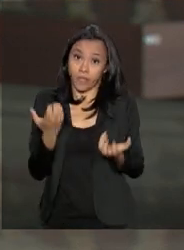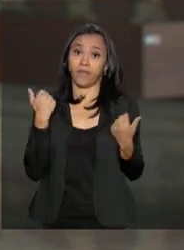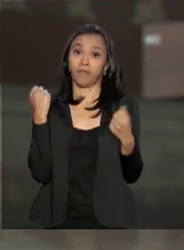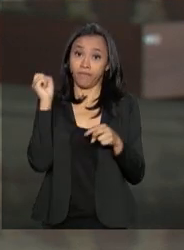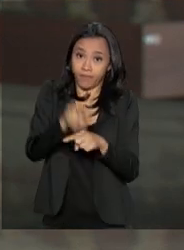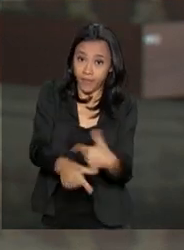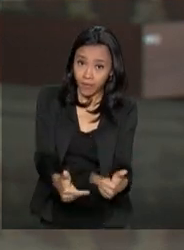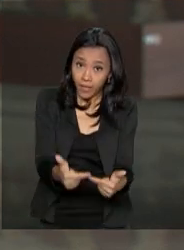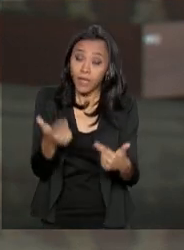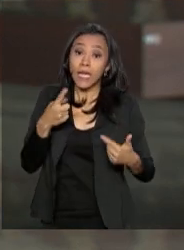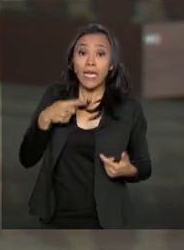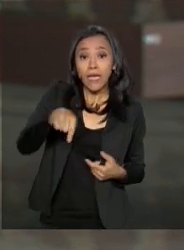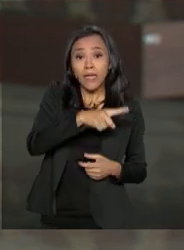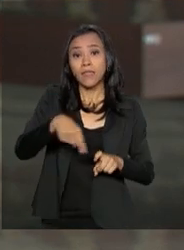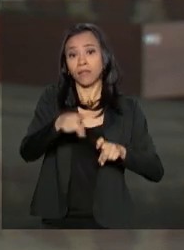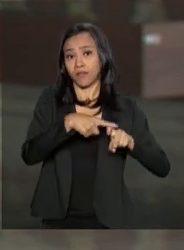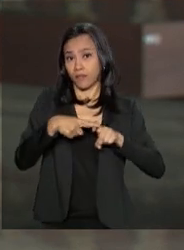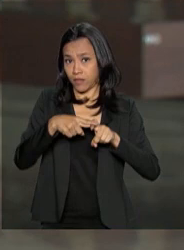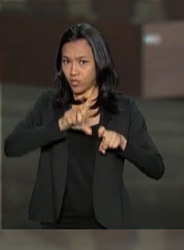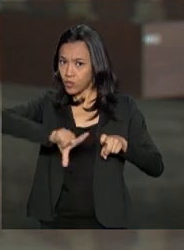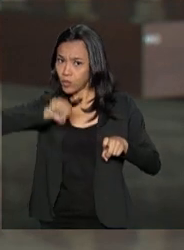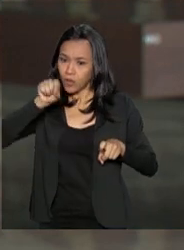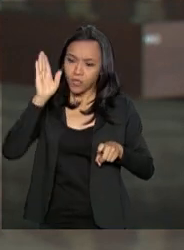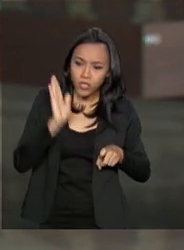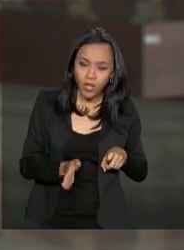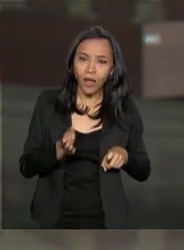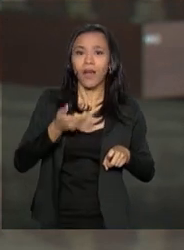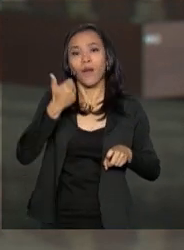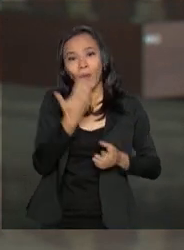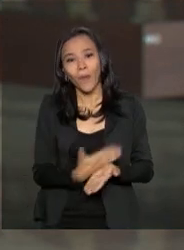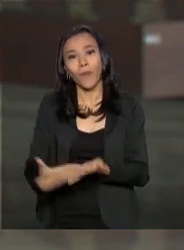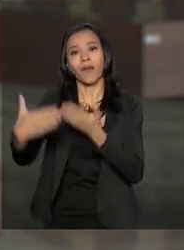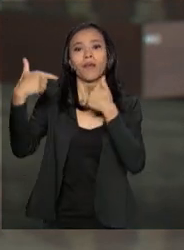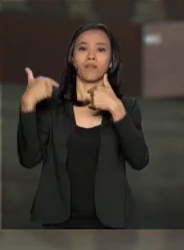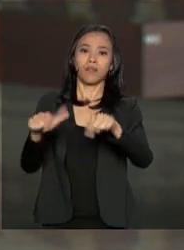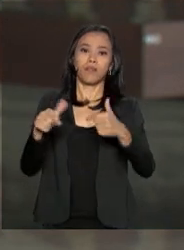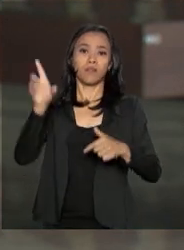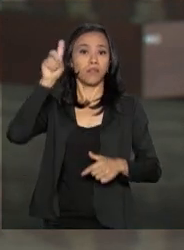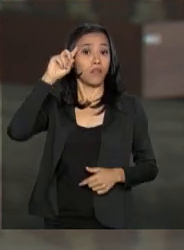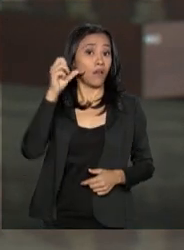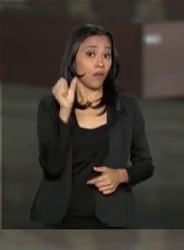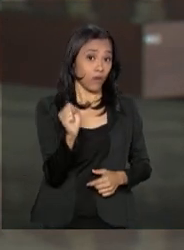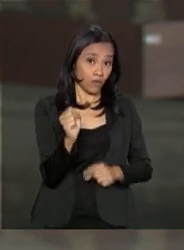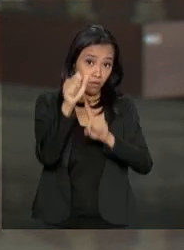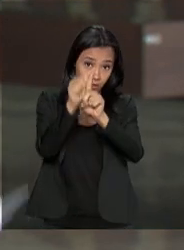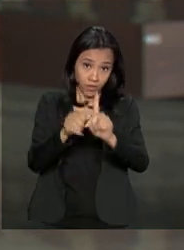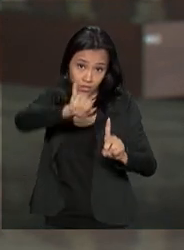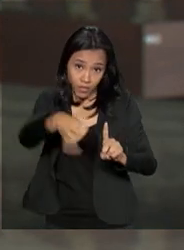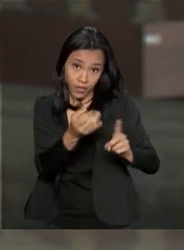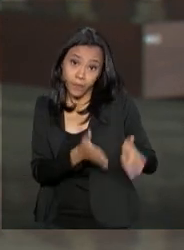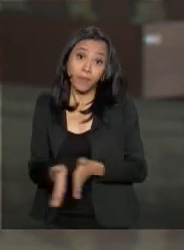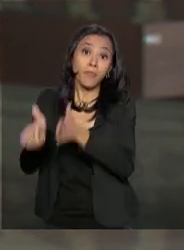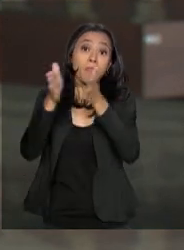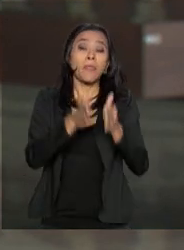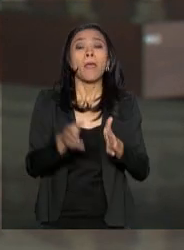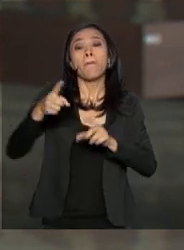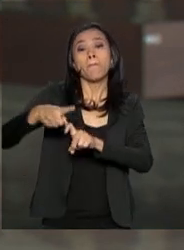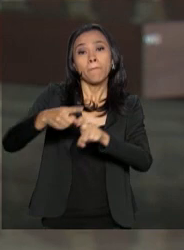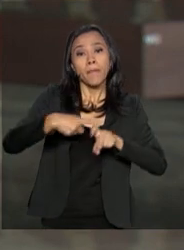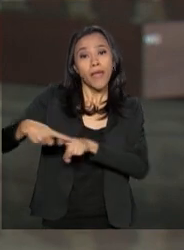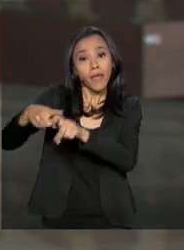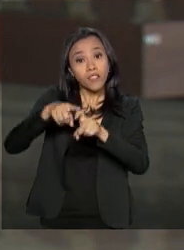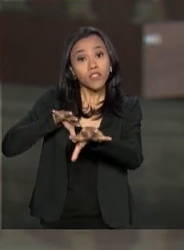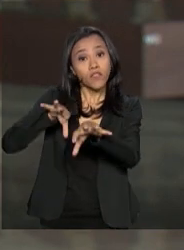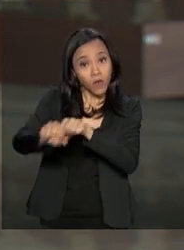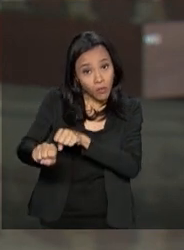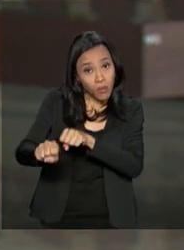esses médicos após escolherem isso eles começam a trabalhar já no dia 8 de janeiro já os médicos estrangeiros que se formaram no exterior